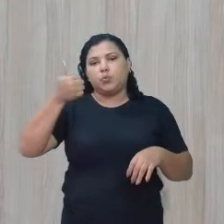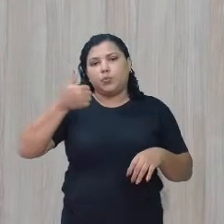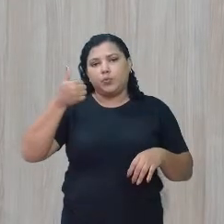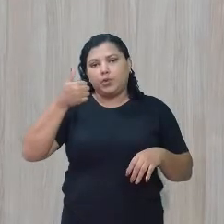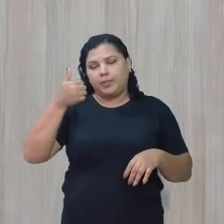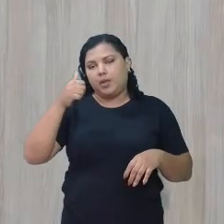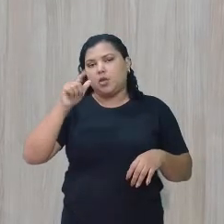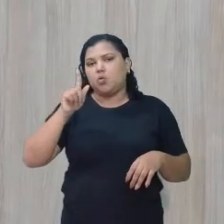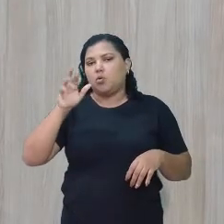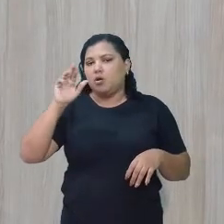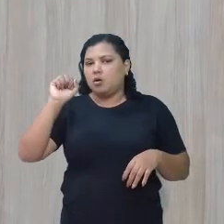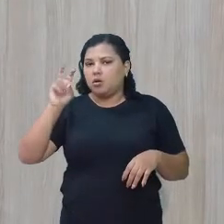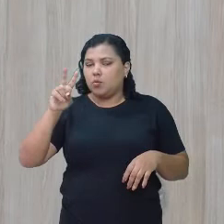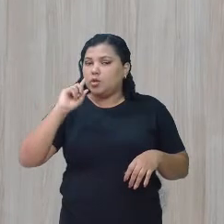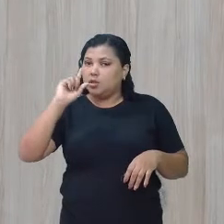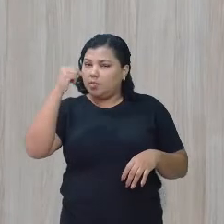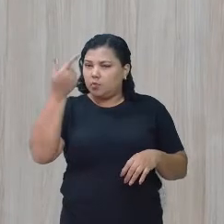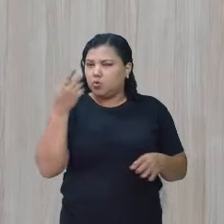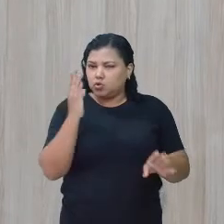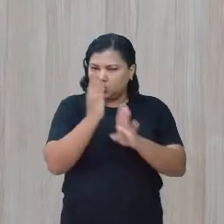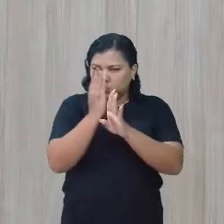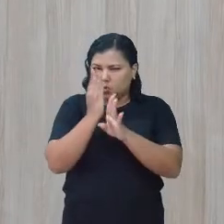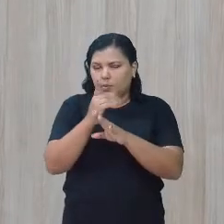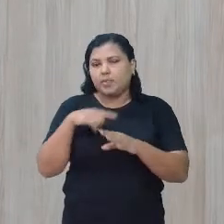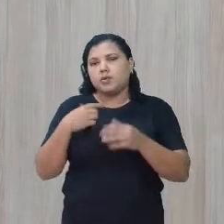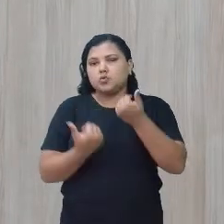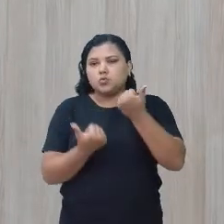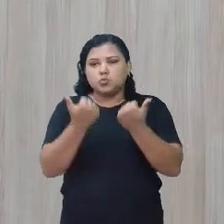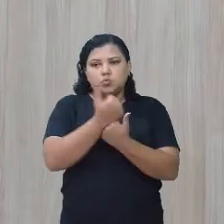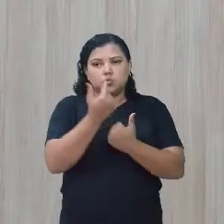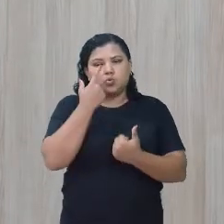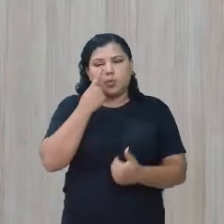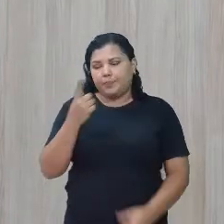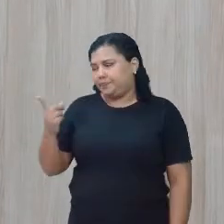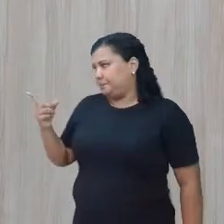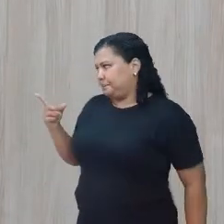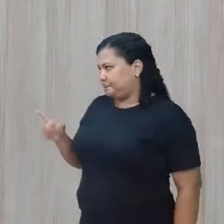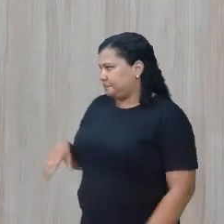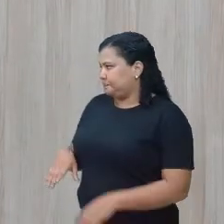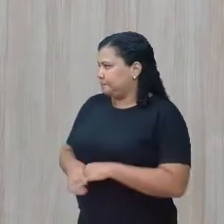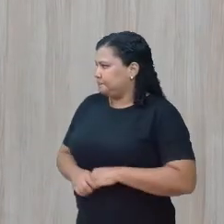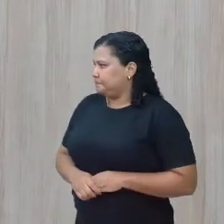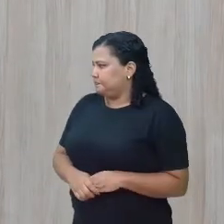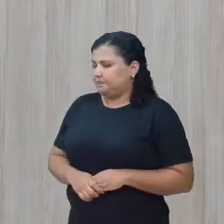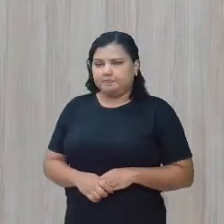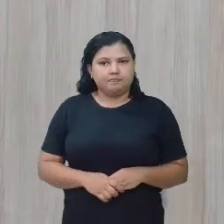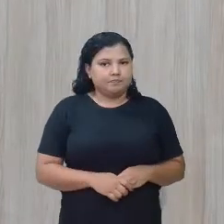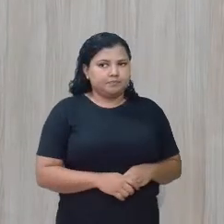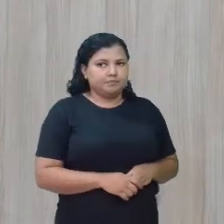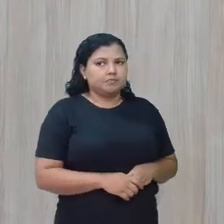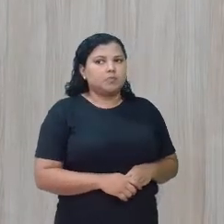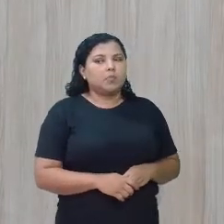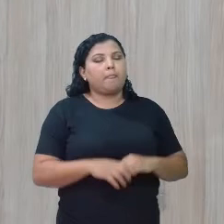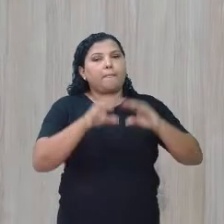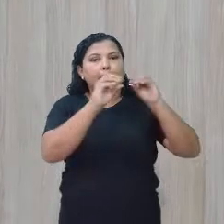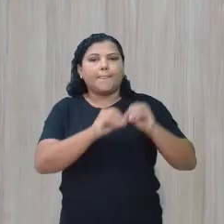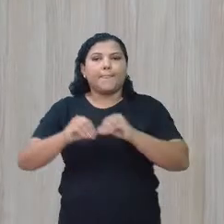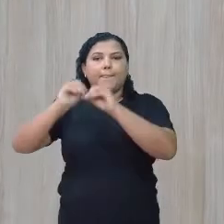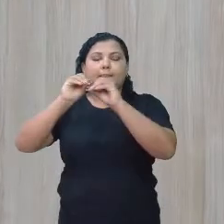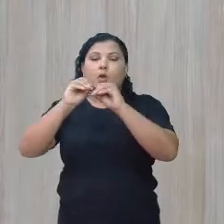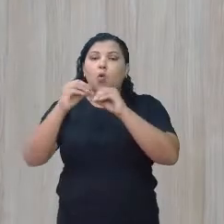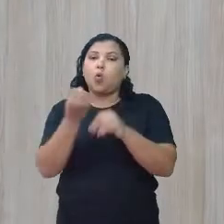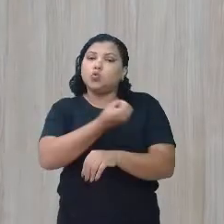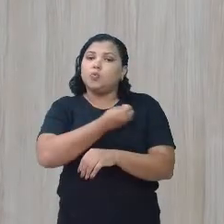E depois que a gente descobre o valor de w, substituímos aqui nessa partezinha aqui, ó. No lugar de w, a gente coloca o valor que a gente achou